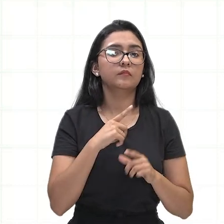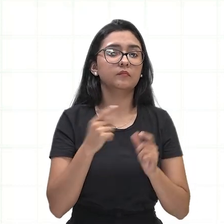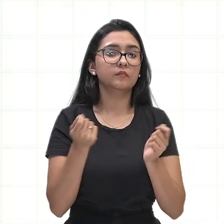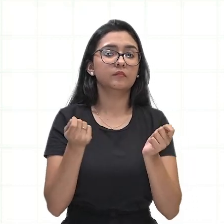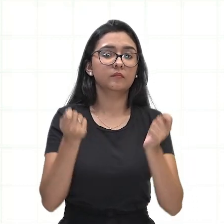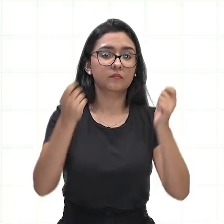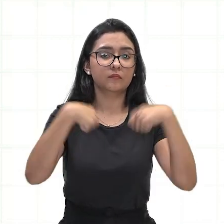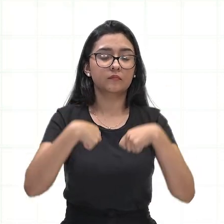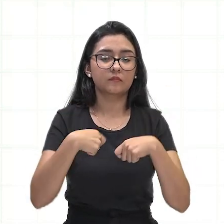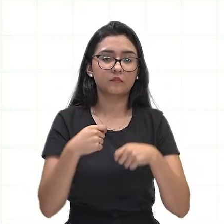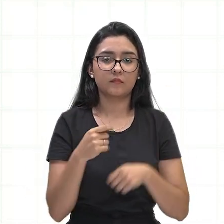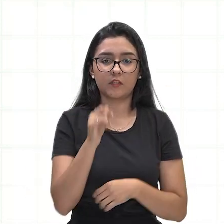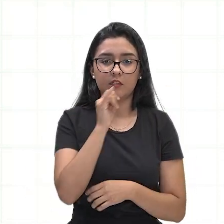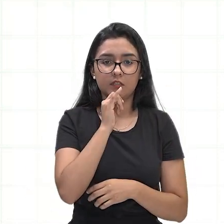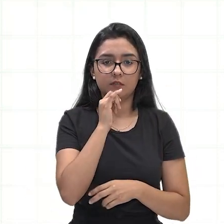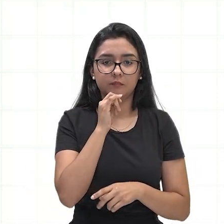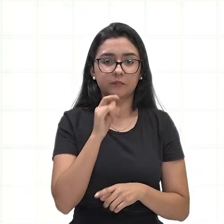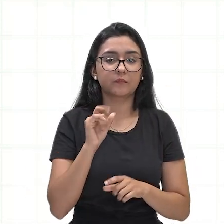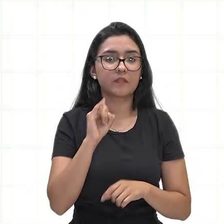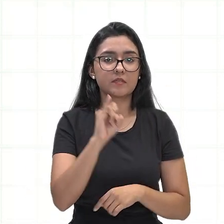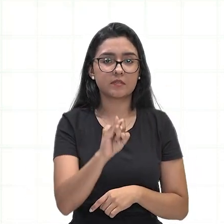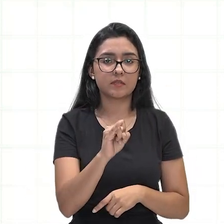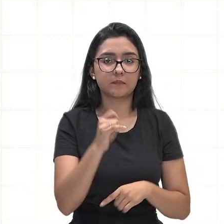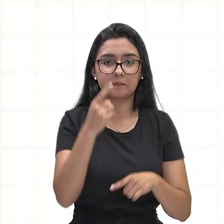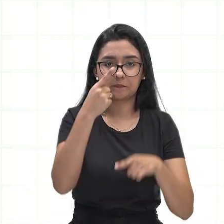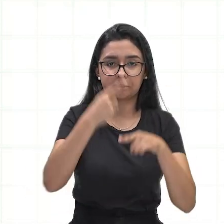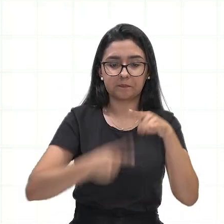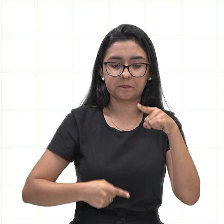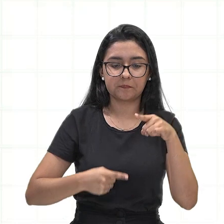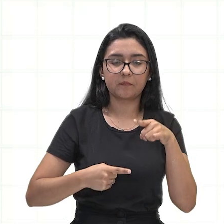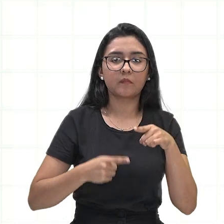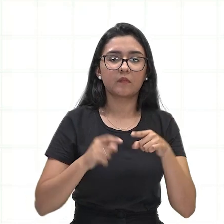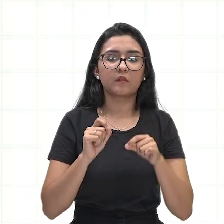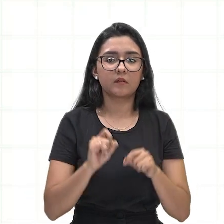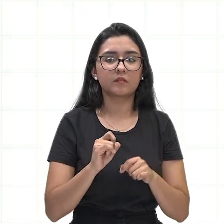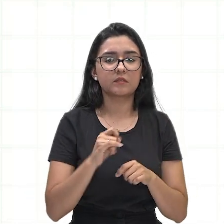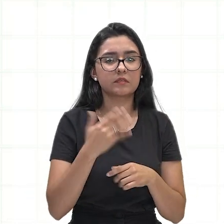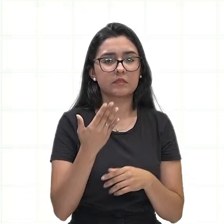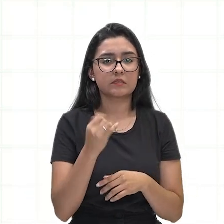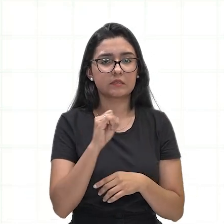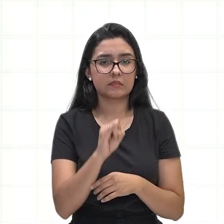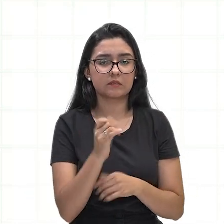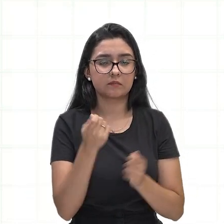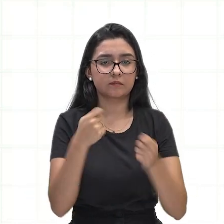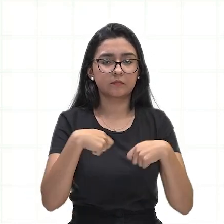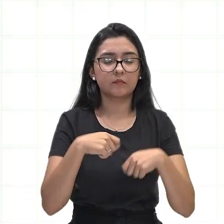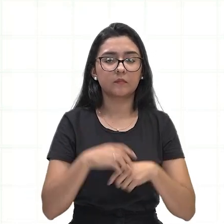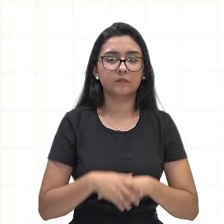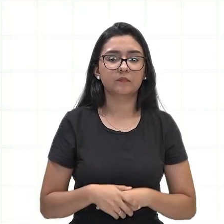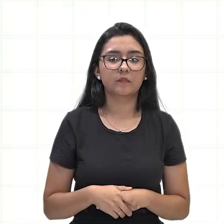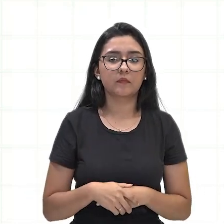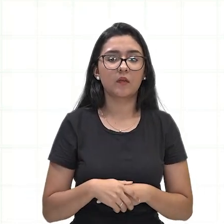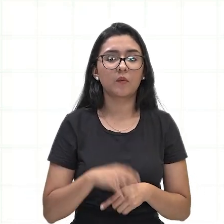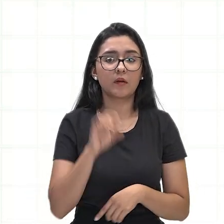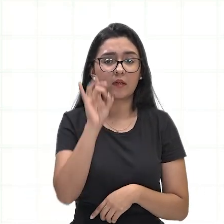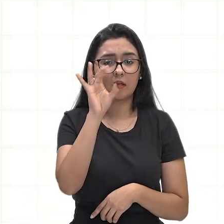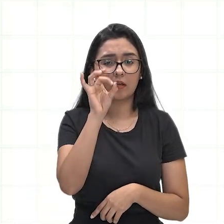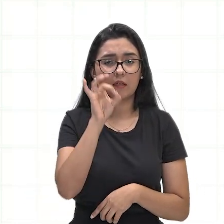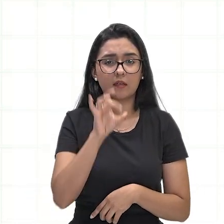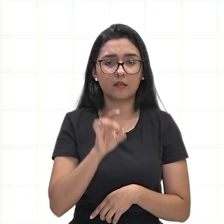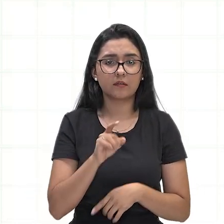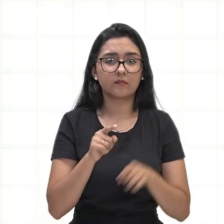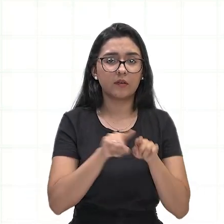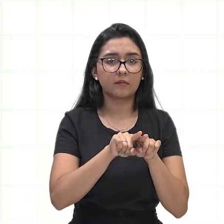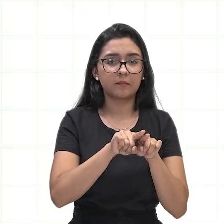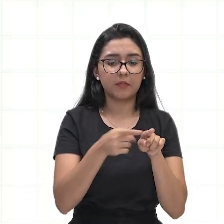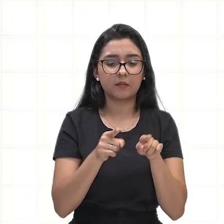de regeneração. Quando você corta esse animal, quando ele sofre aí um corte, né? Cada pedaço desse